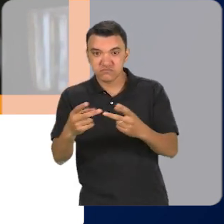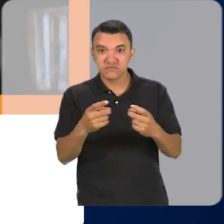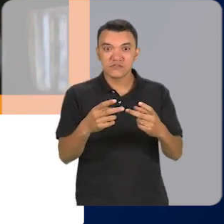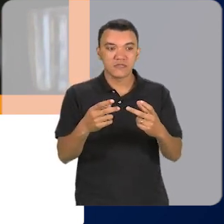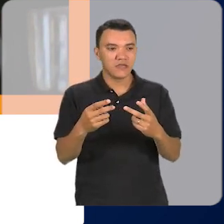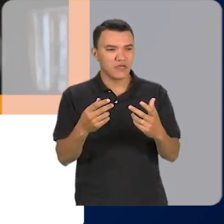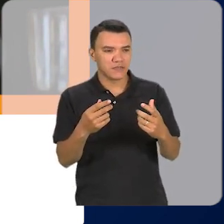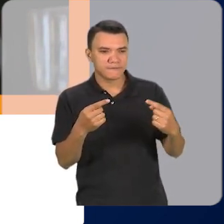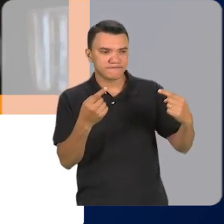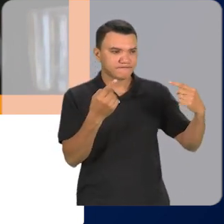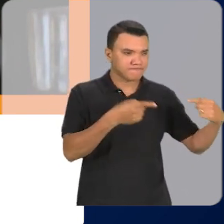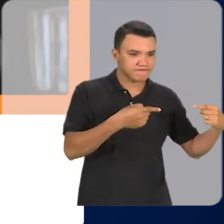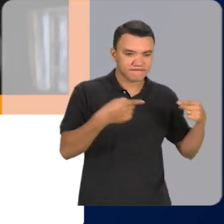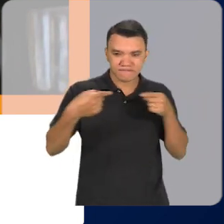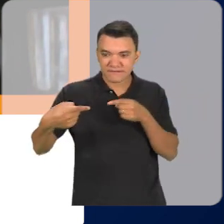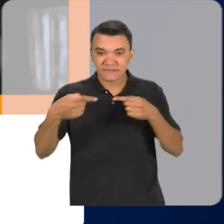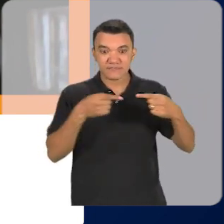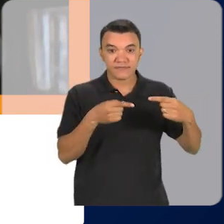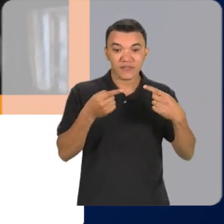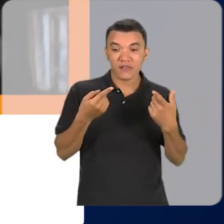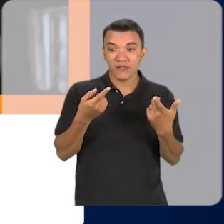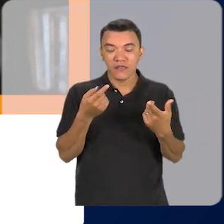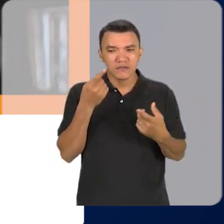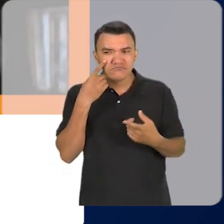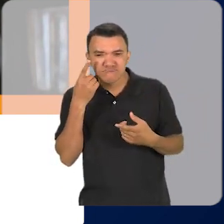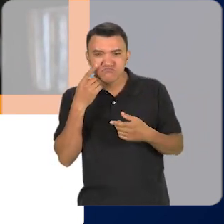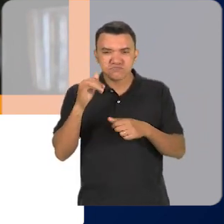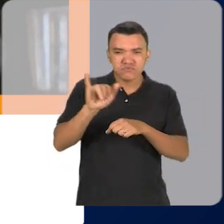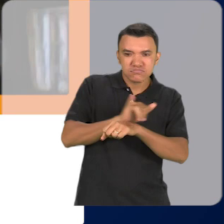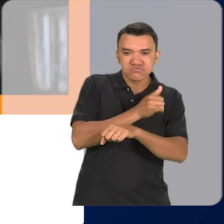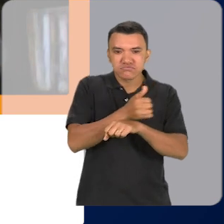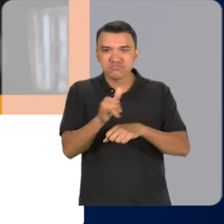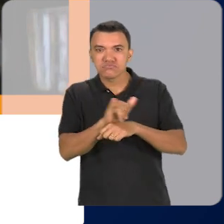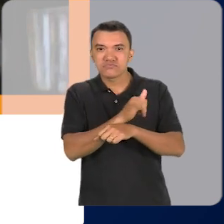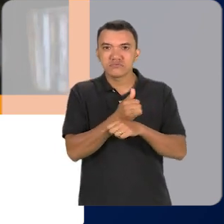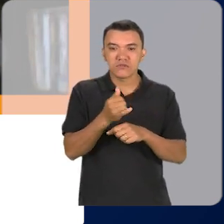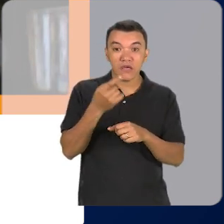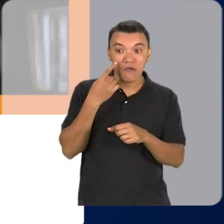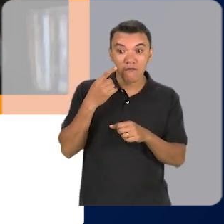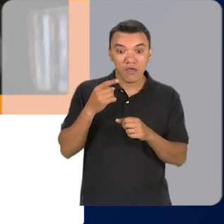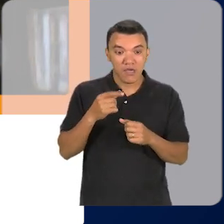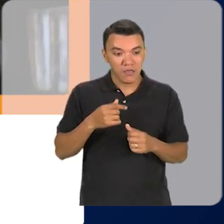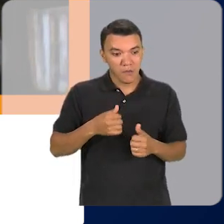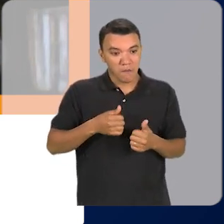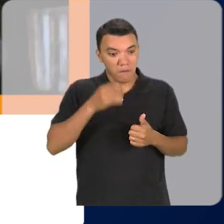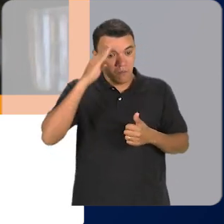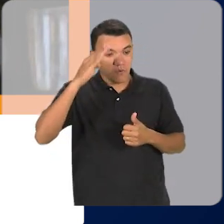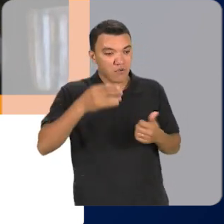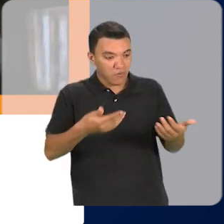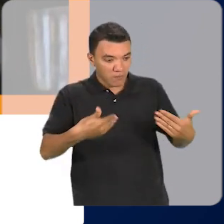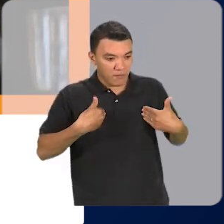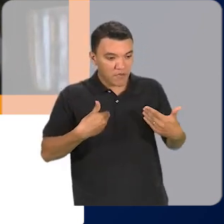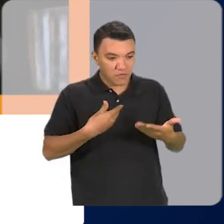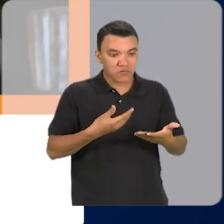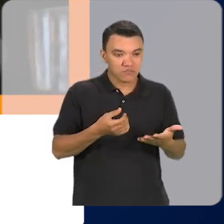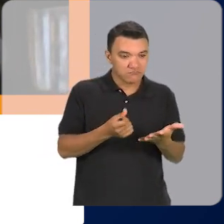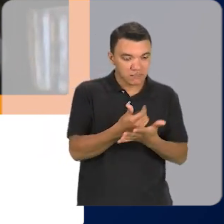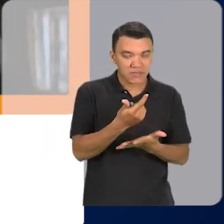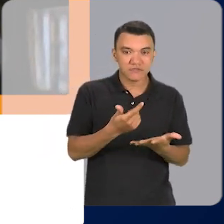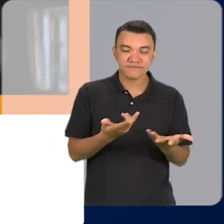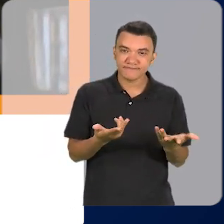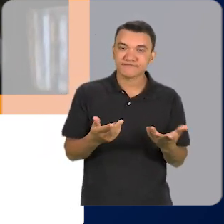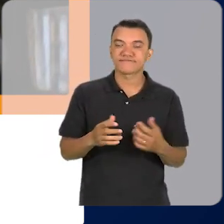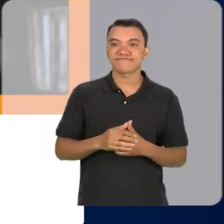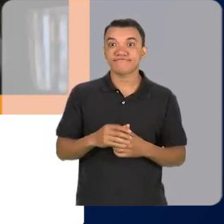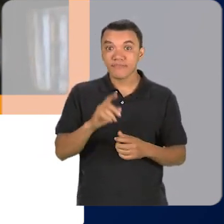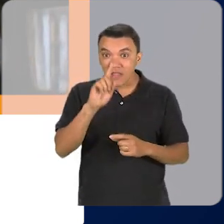concorrência também, e você vai buscar mecanismos, né, para poder distinguir, para poder destacar o seu produto. E aí vem a